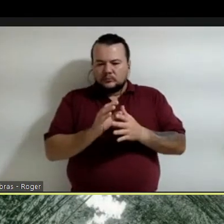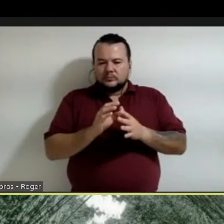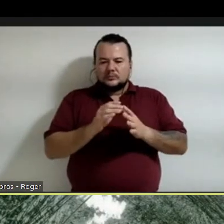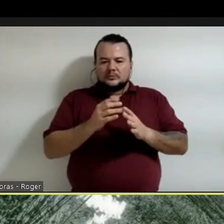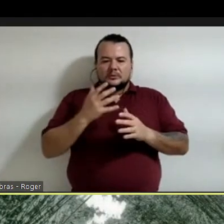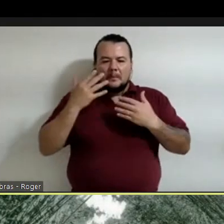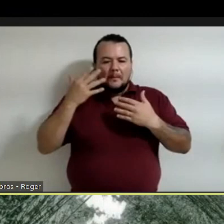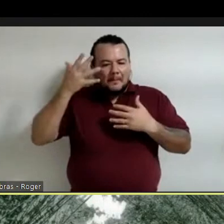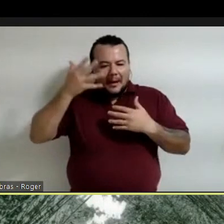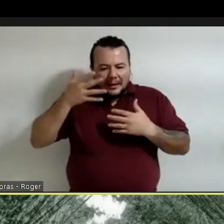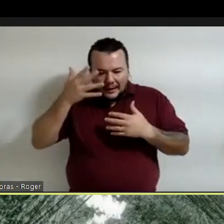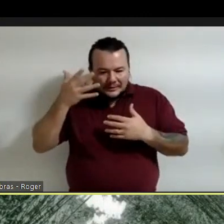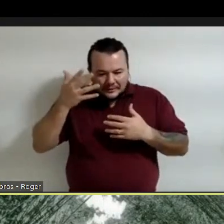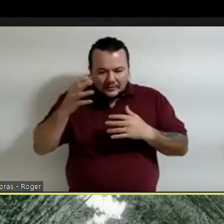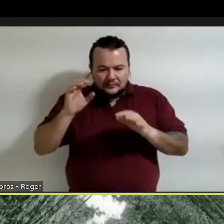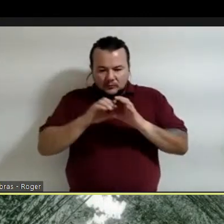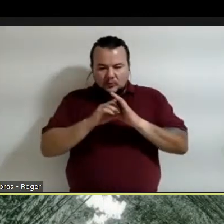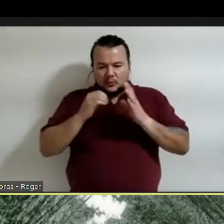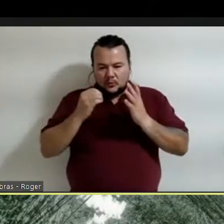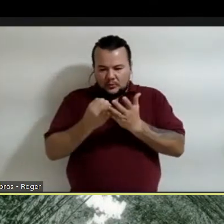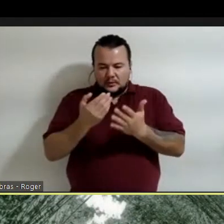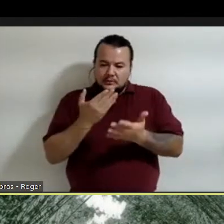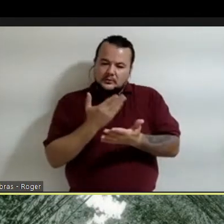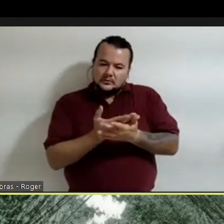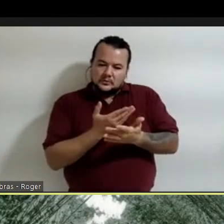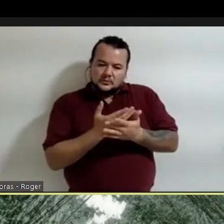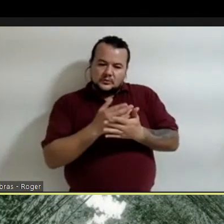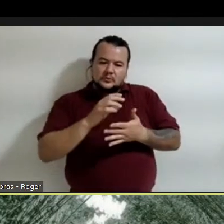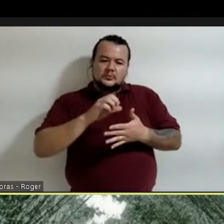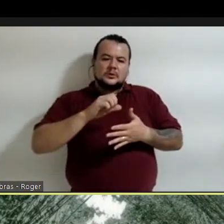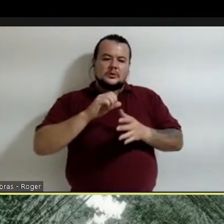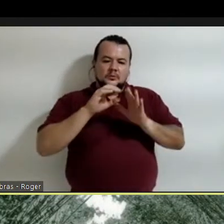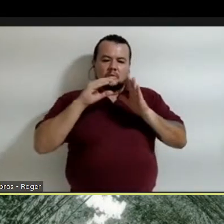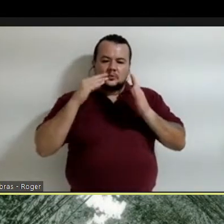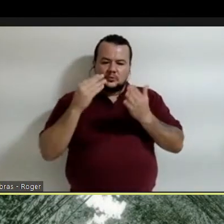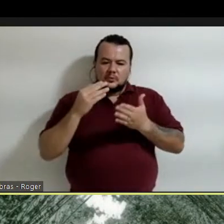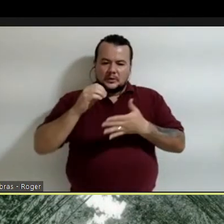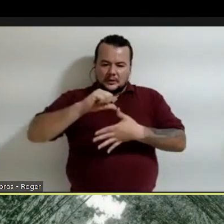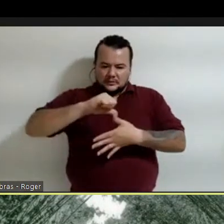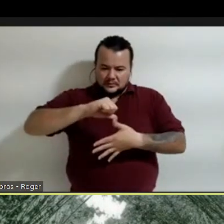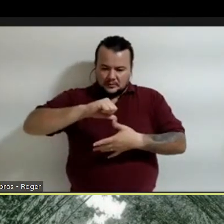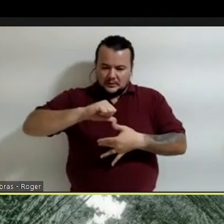estão estudando os congressos pan-americanos, ou esse tipo de reunião.